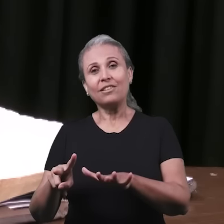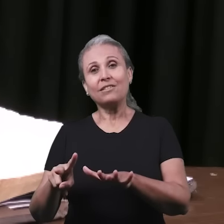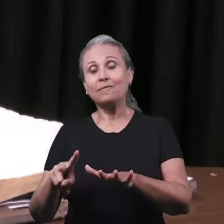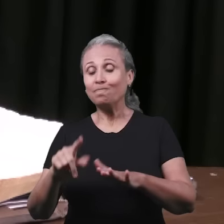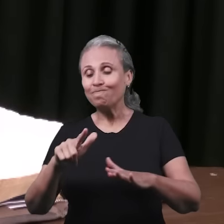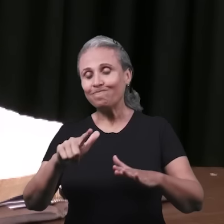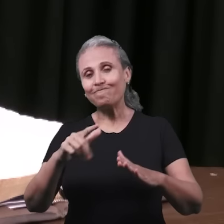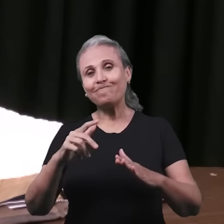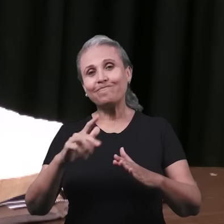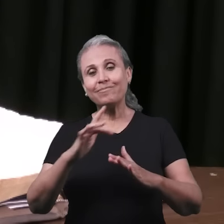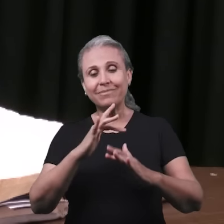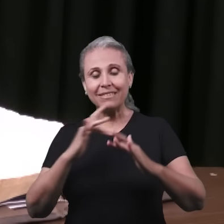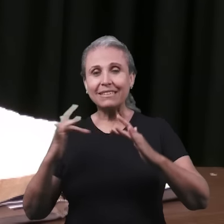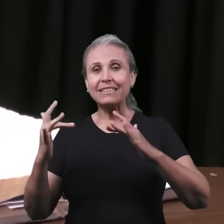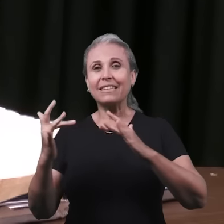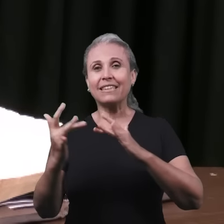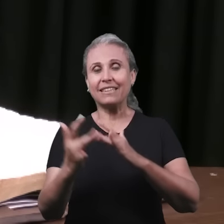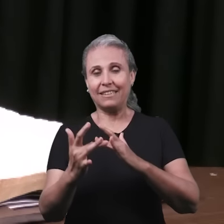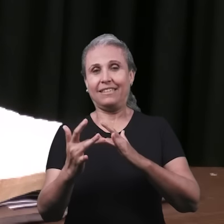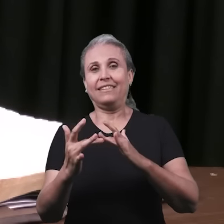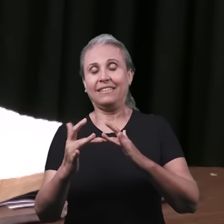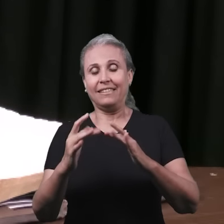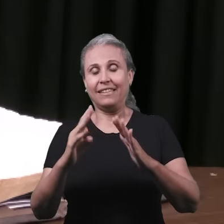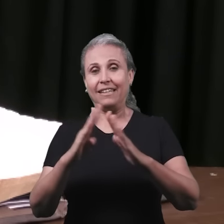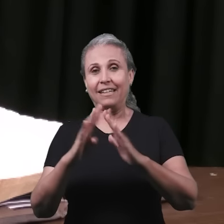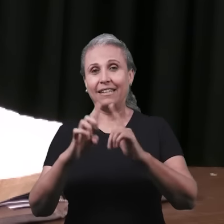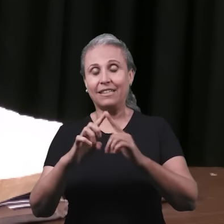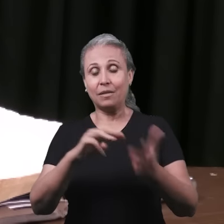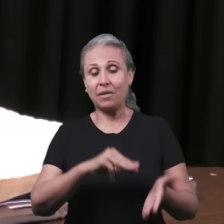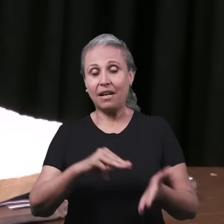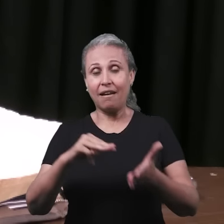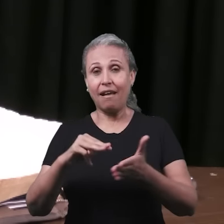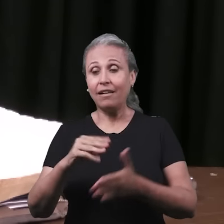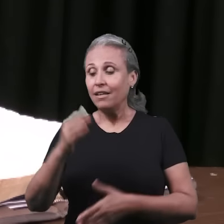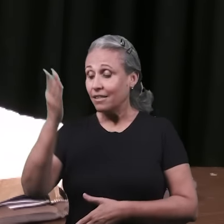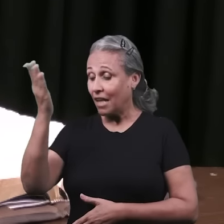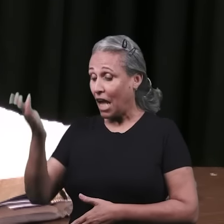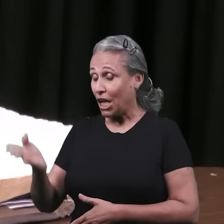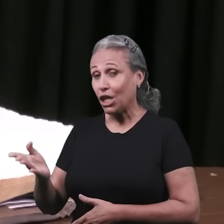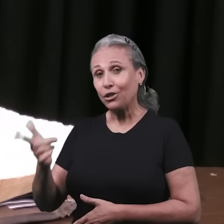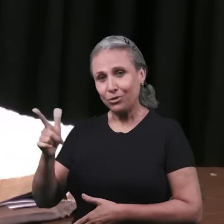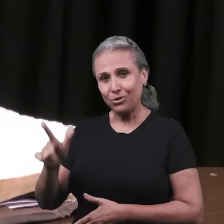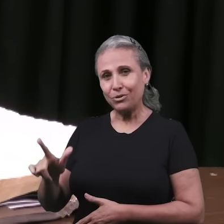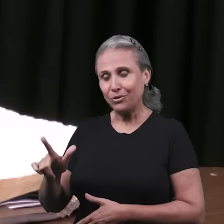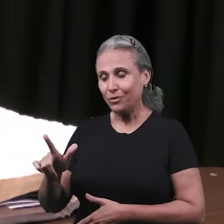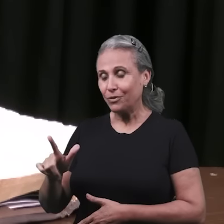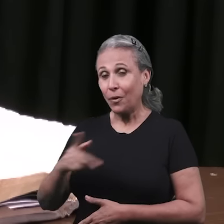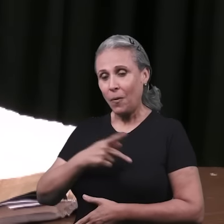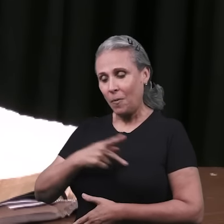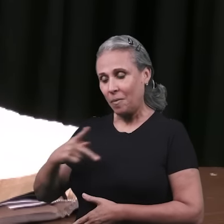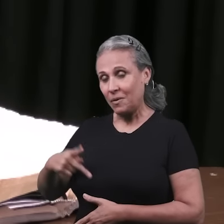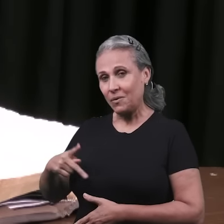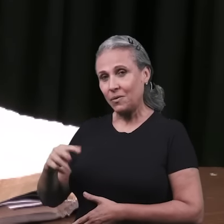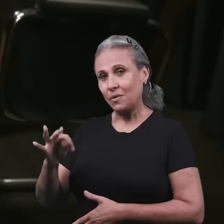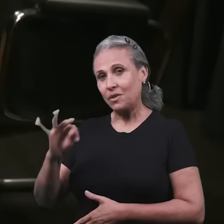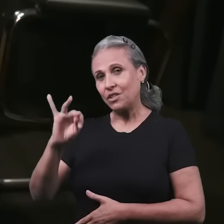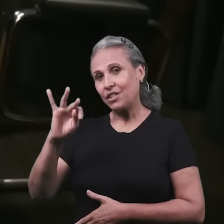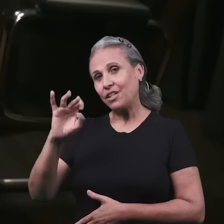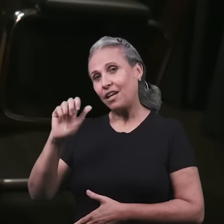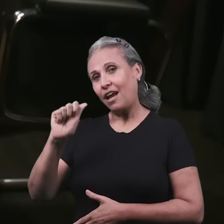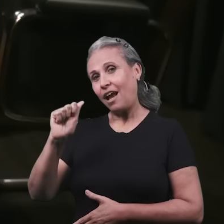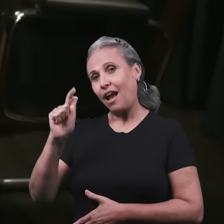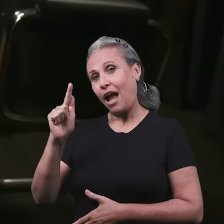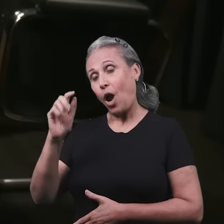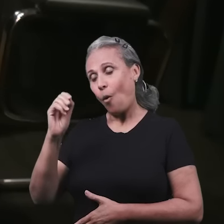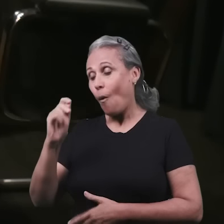nos canais oficiais da Igreja Cristã Maranata. Está aqui conosco mais uma vez o pastor Tiago Silva. Pastor Tiago, a paz